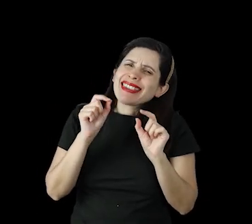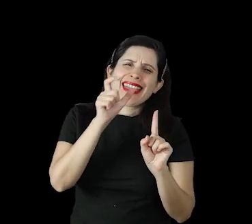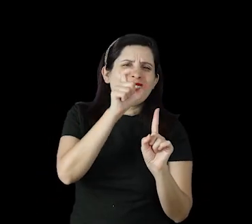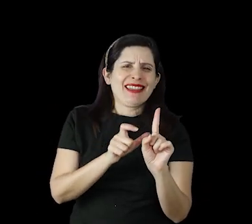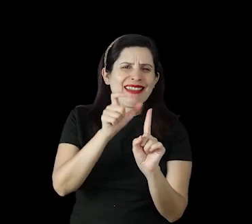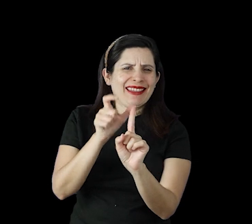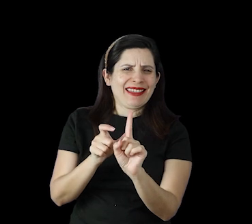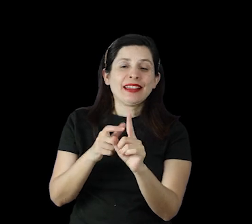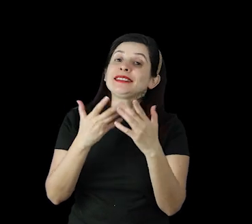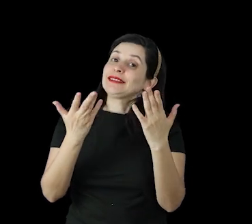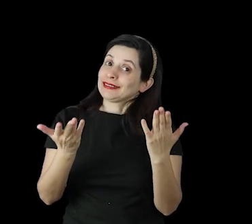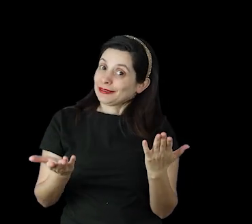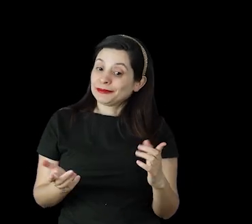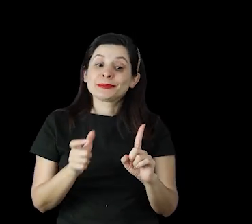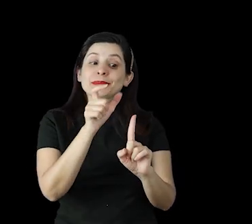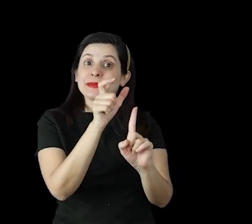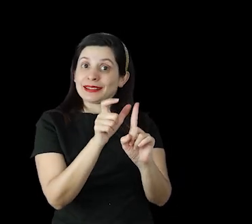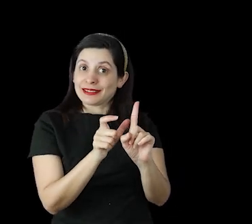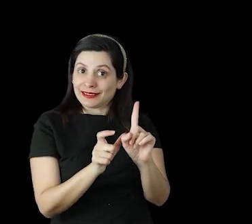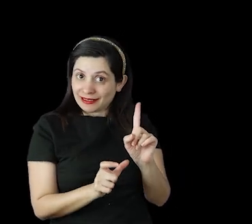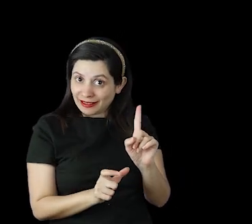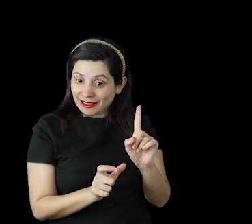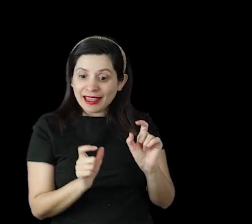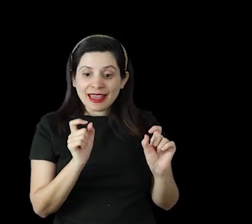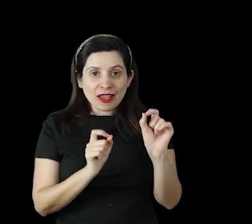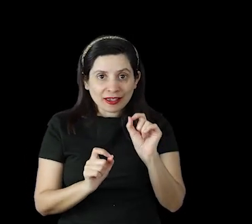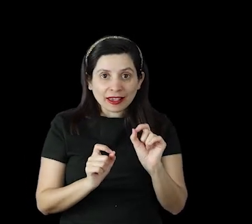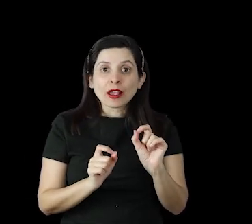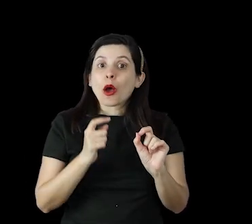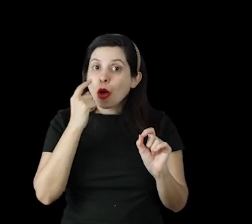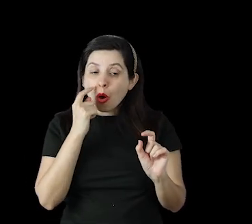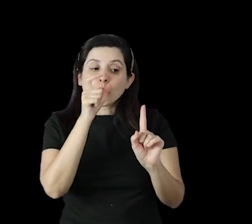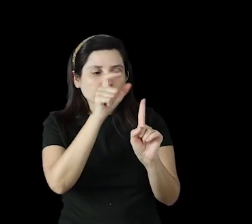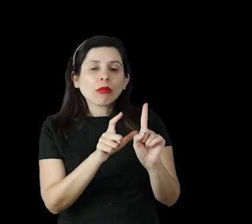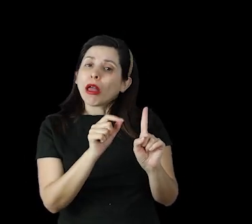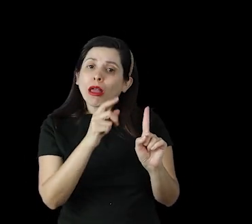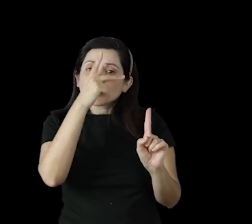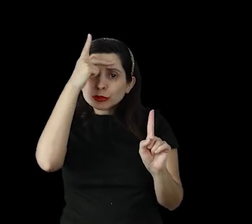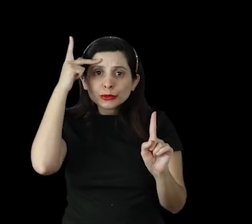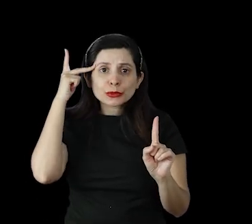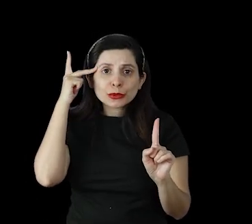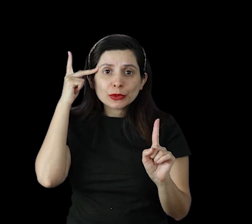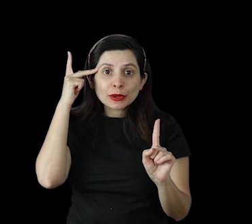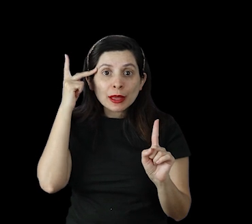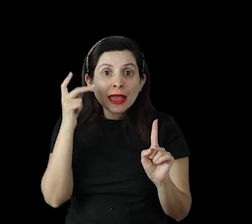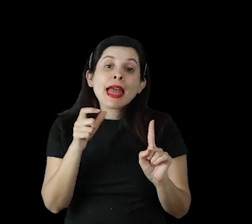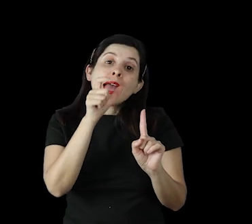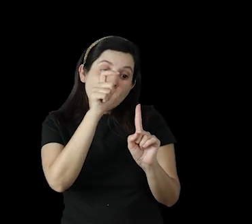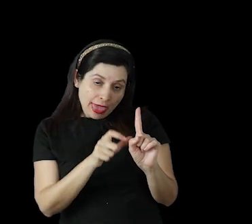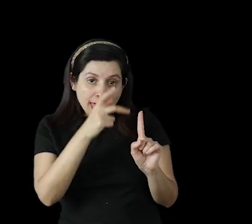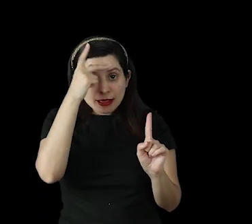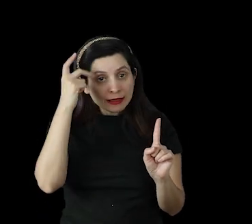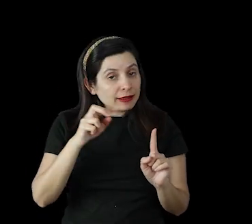né? Um personagem, porque a gente vai falar, um personagem é uma pessoa, mas ele é e não é